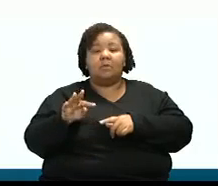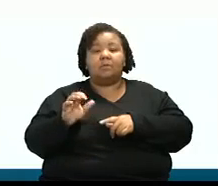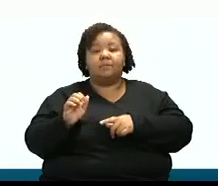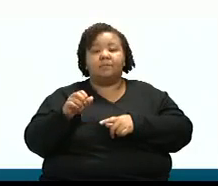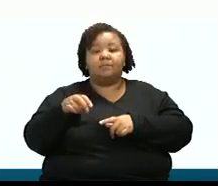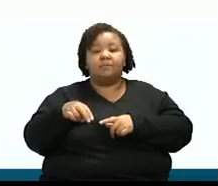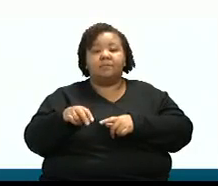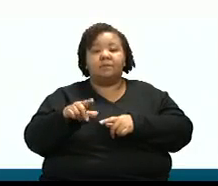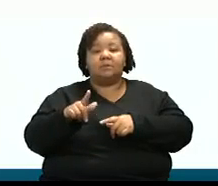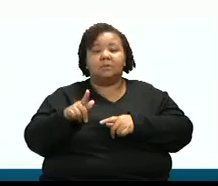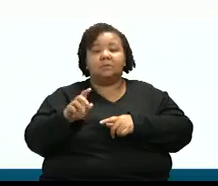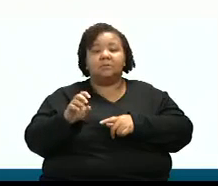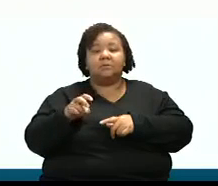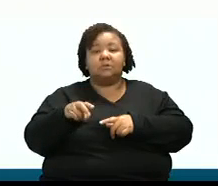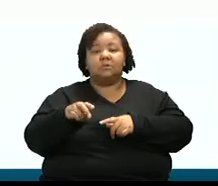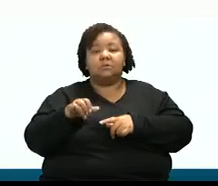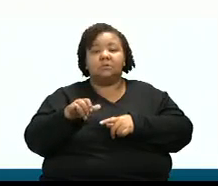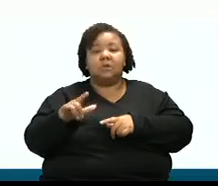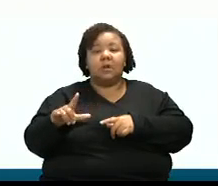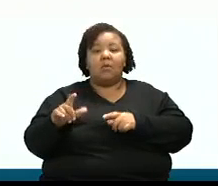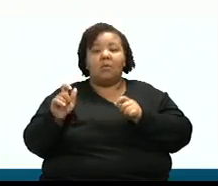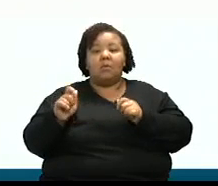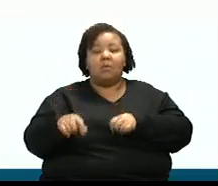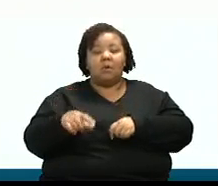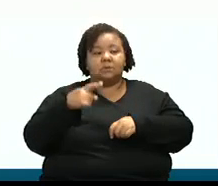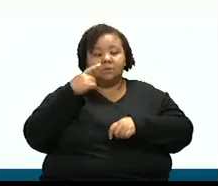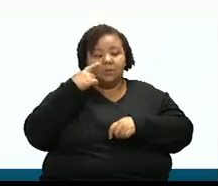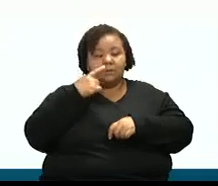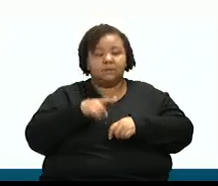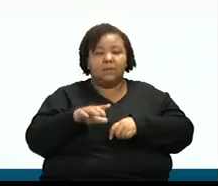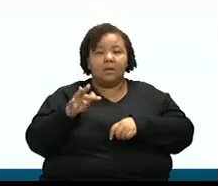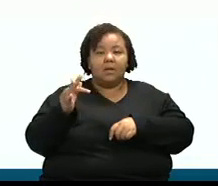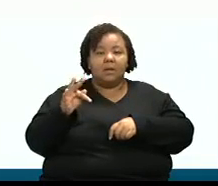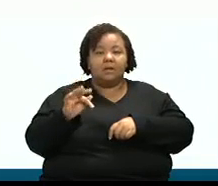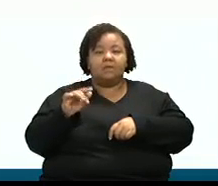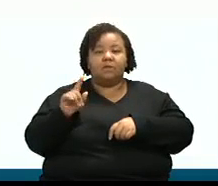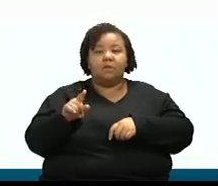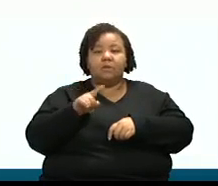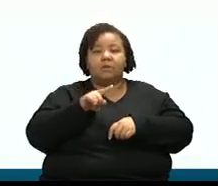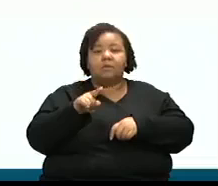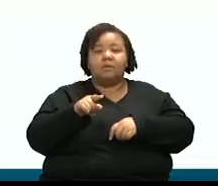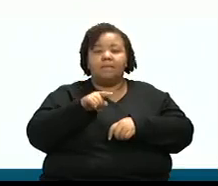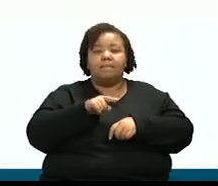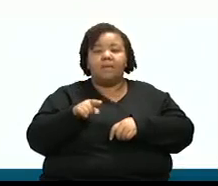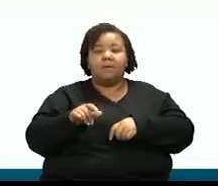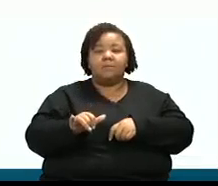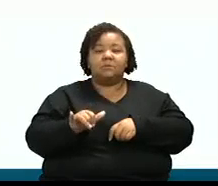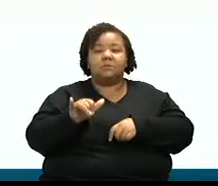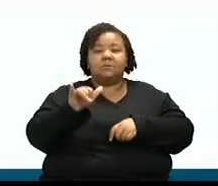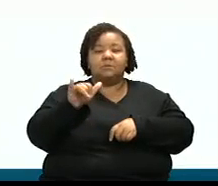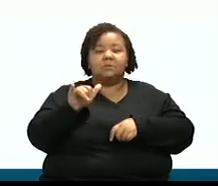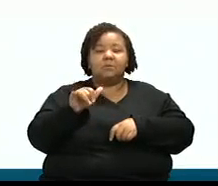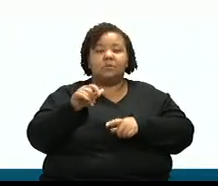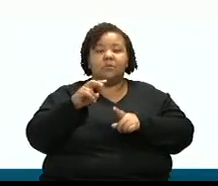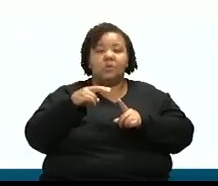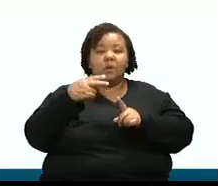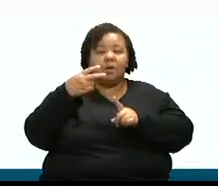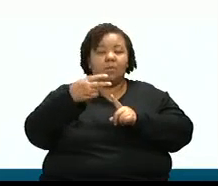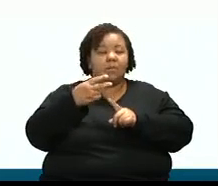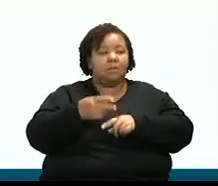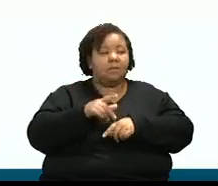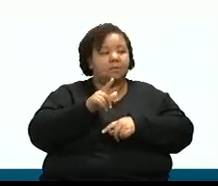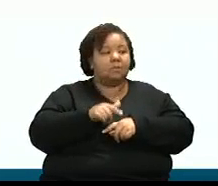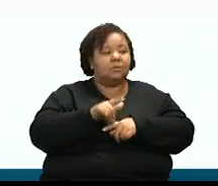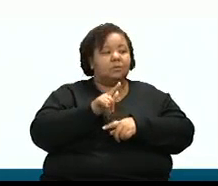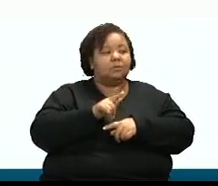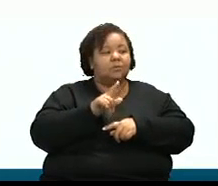rotacional, eu posso considerar f como sendo menos y ao quadrado, né, g